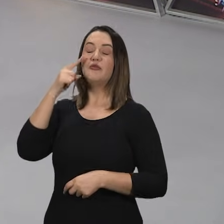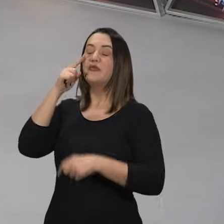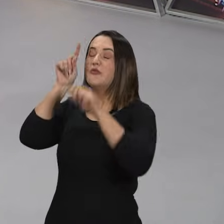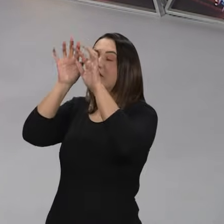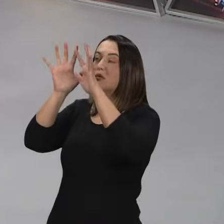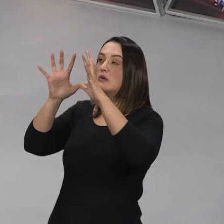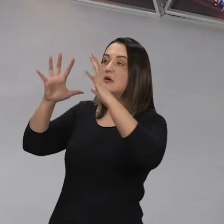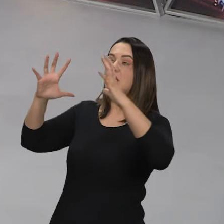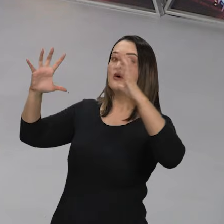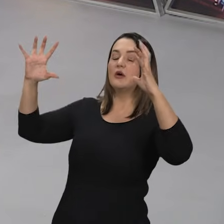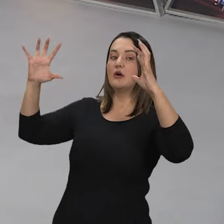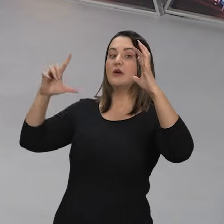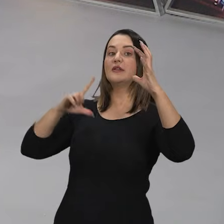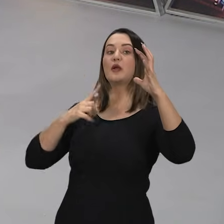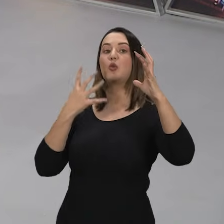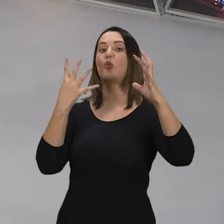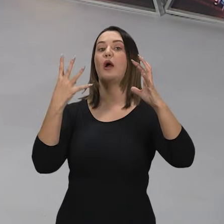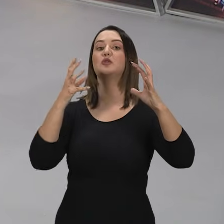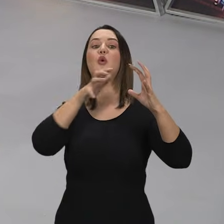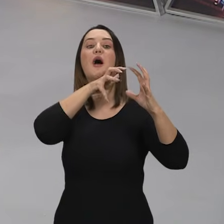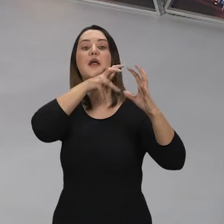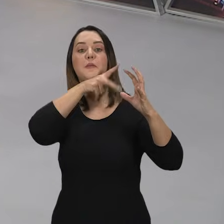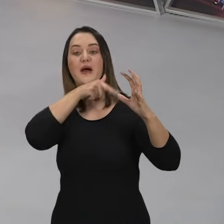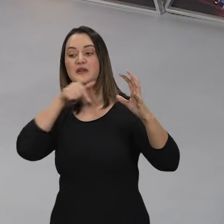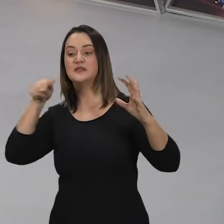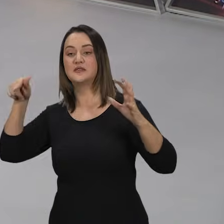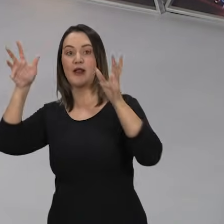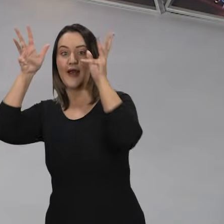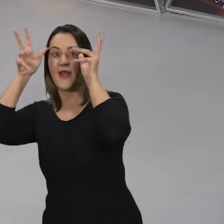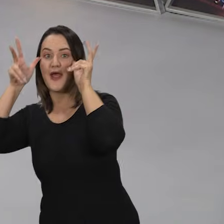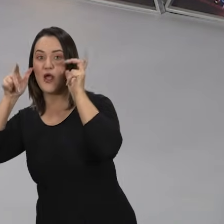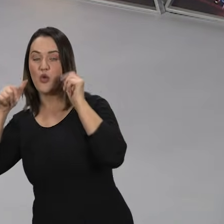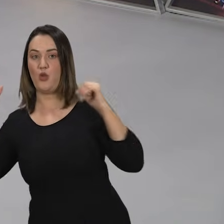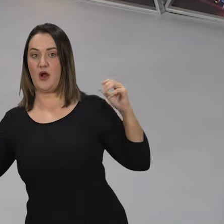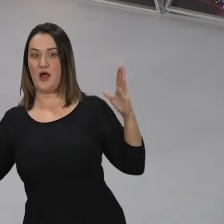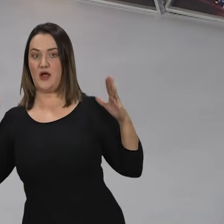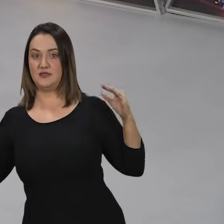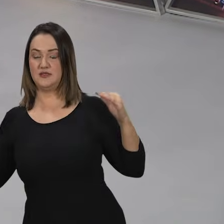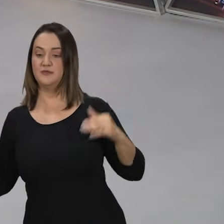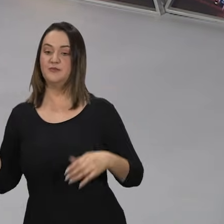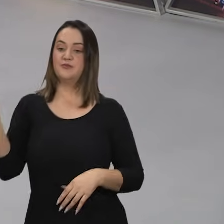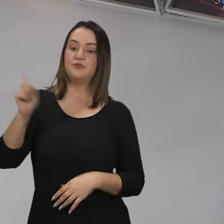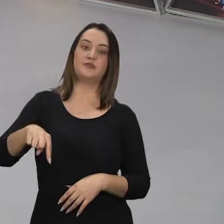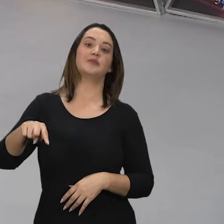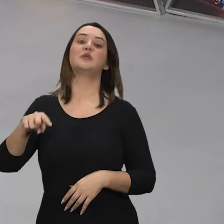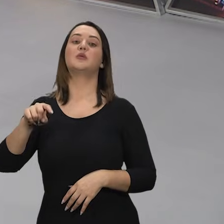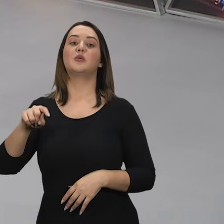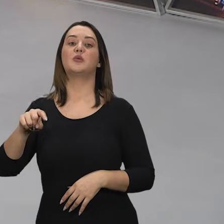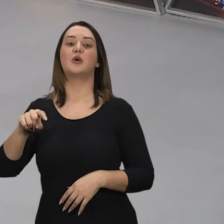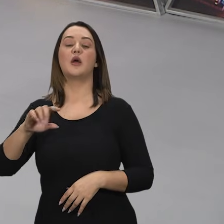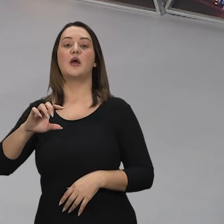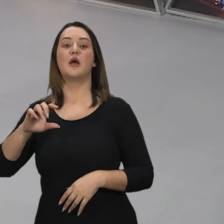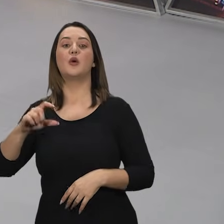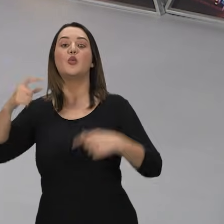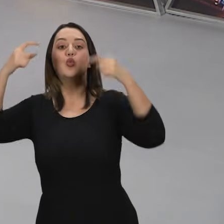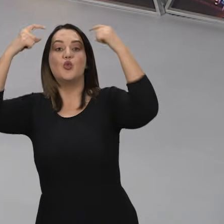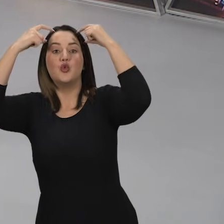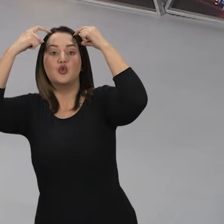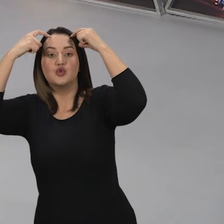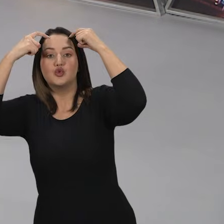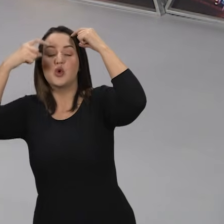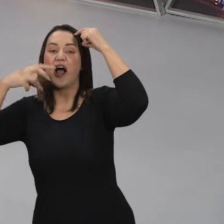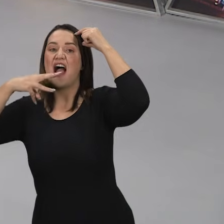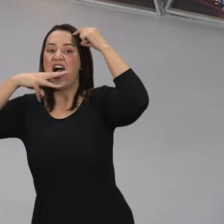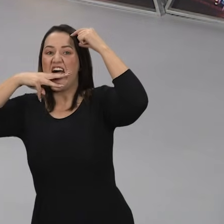falando sobre 4 animais? Um leão com asas, um leopardo com 3 costelas na boca,